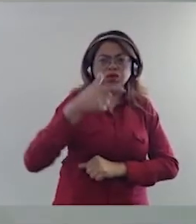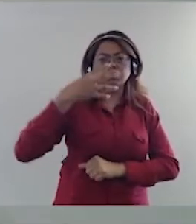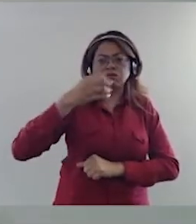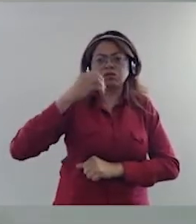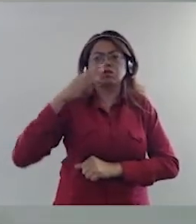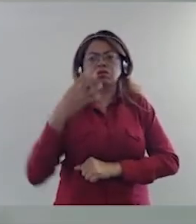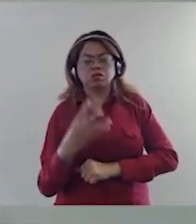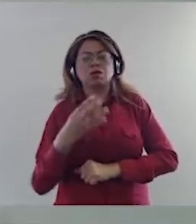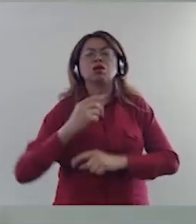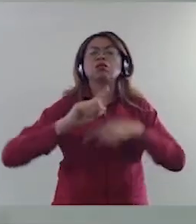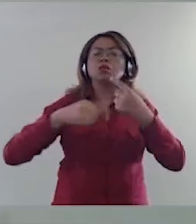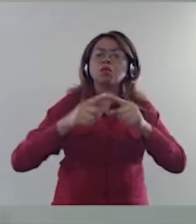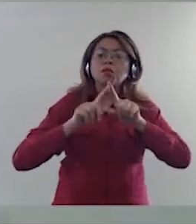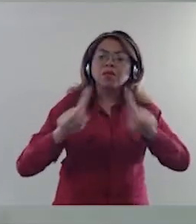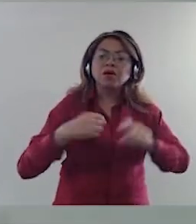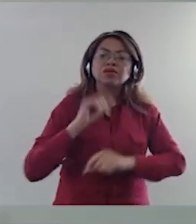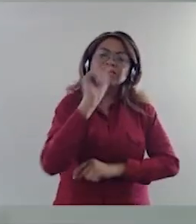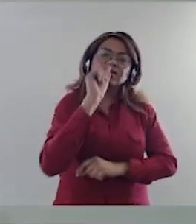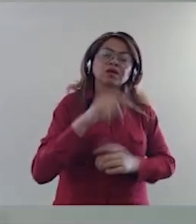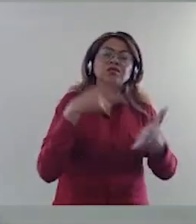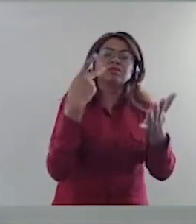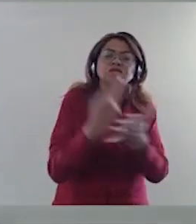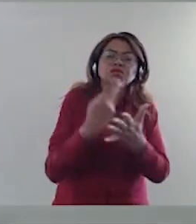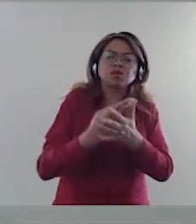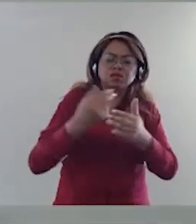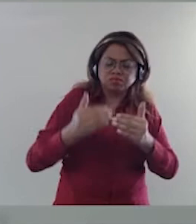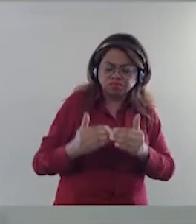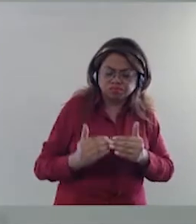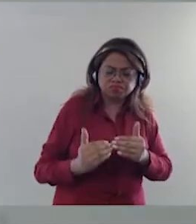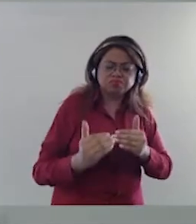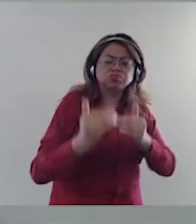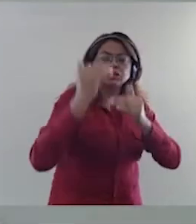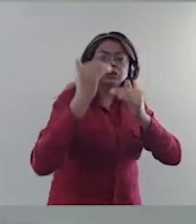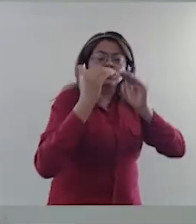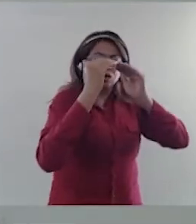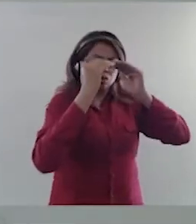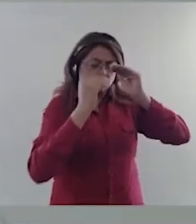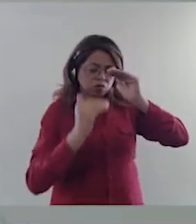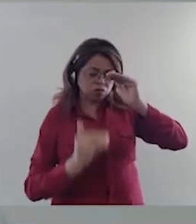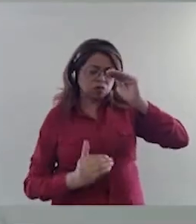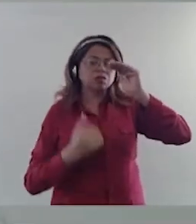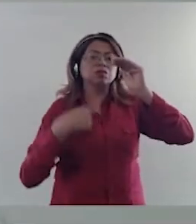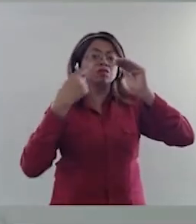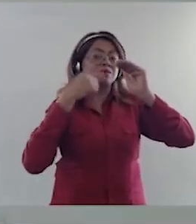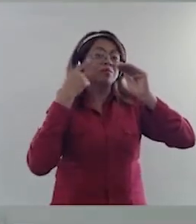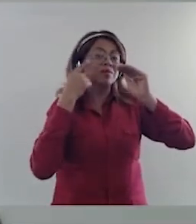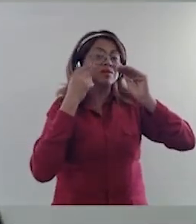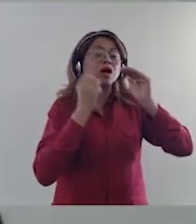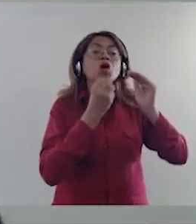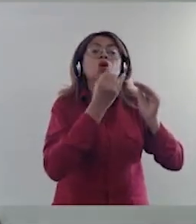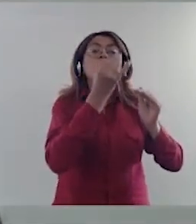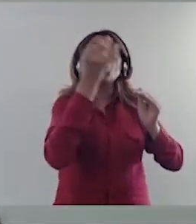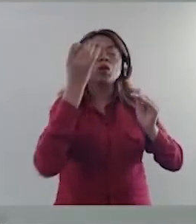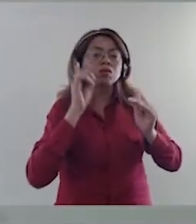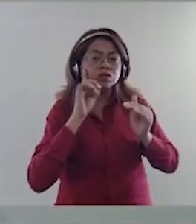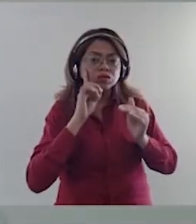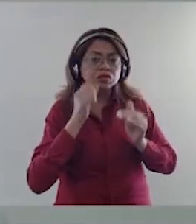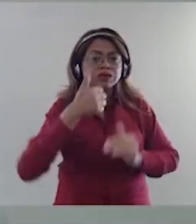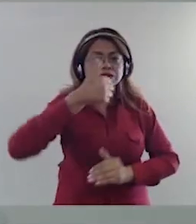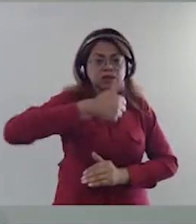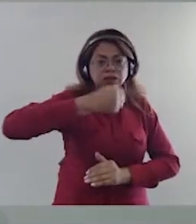extensão do prazos legais em 142 dias, se considerarmos 30 de outubro. Mas